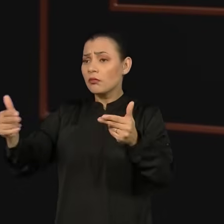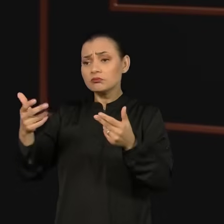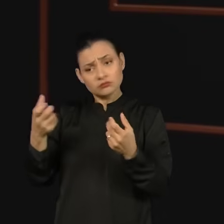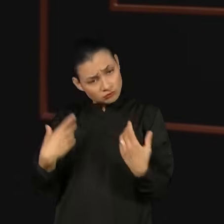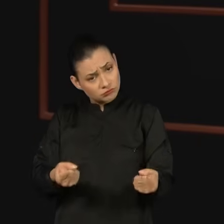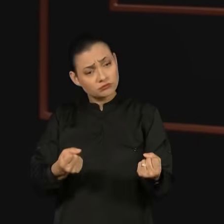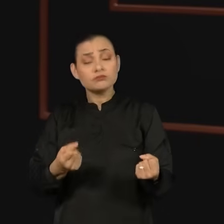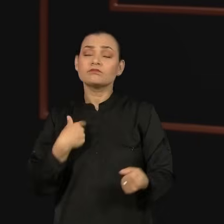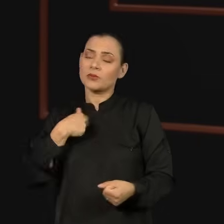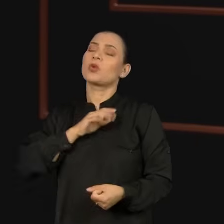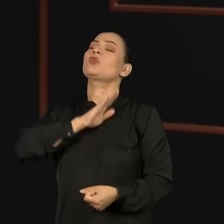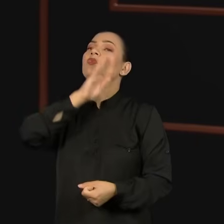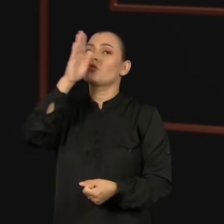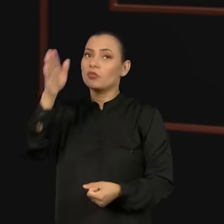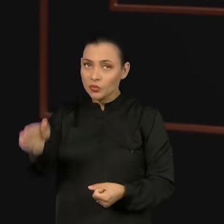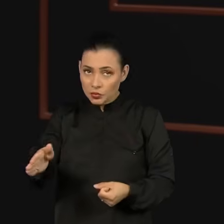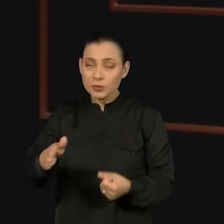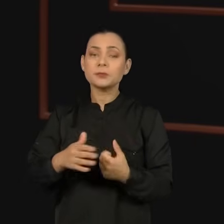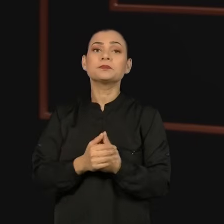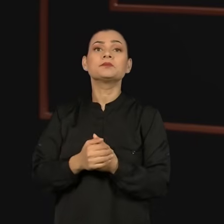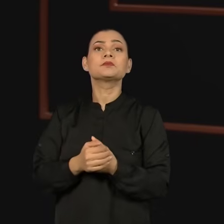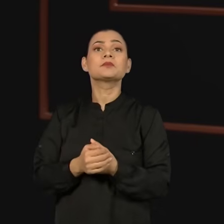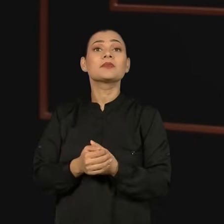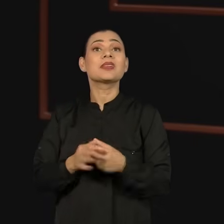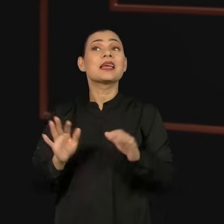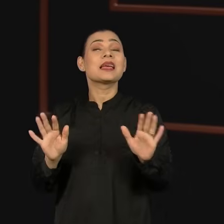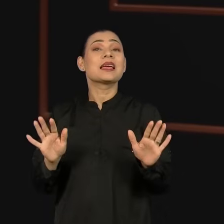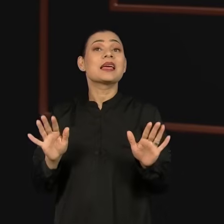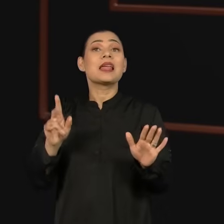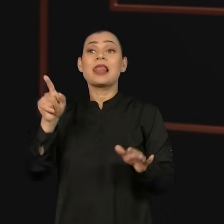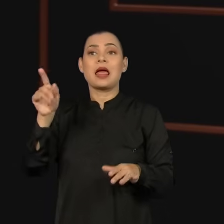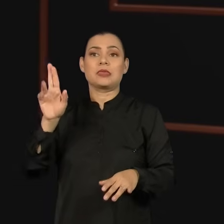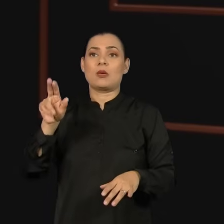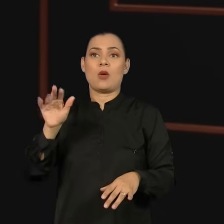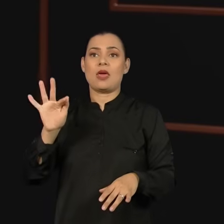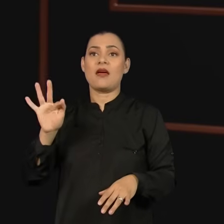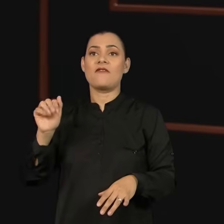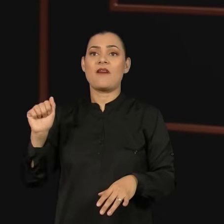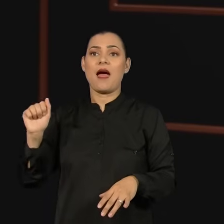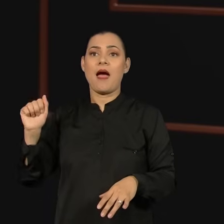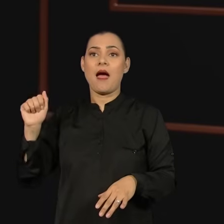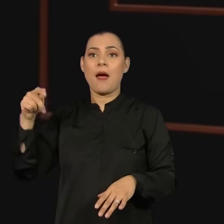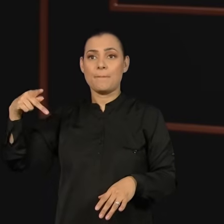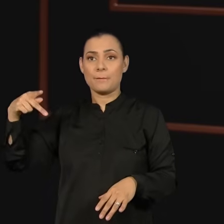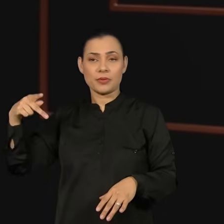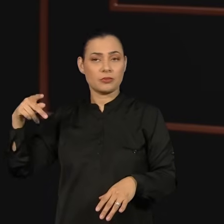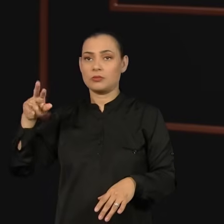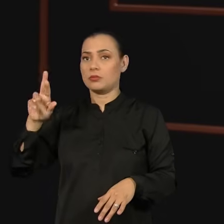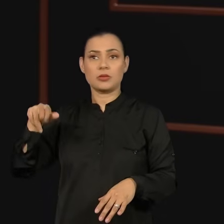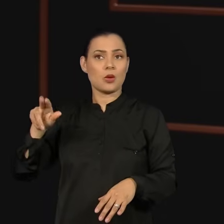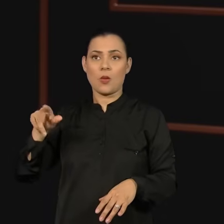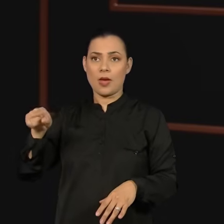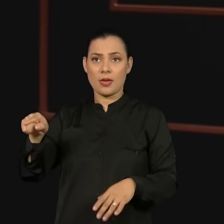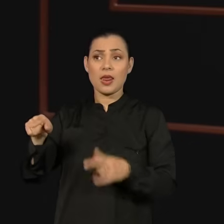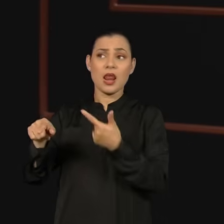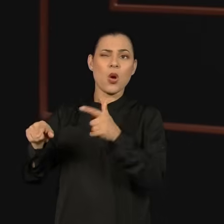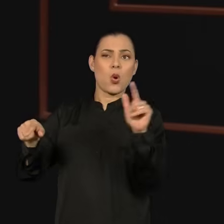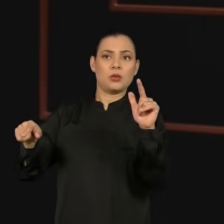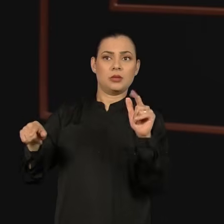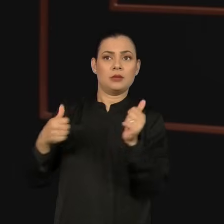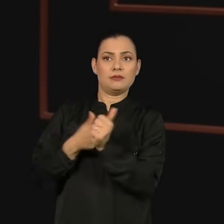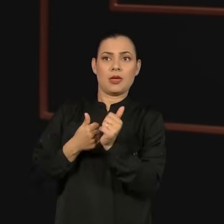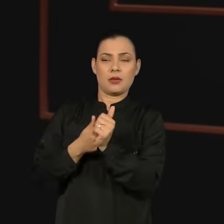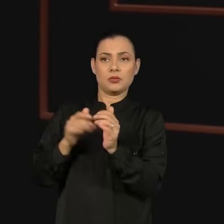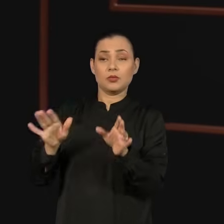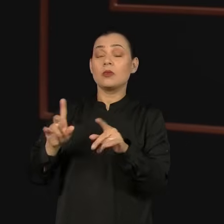E aí eu fui, ainda não era mais na FAP, era numa casa, aquela casa ao lado, sabe? E aí eles estavam para